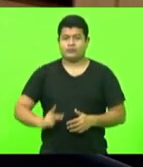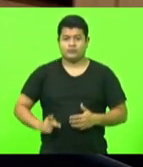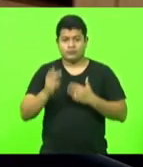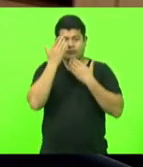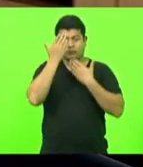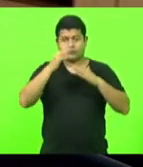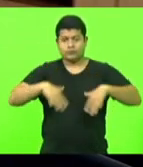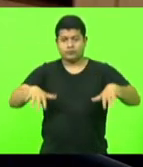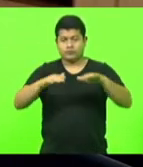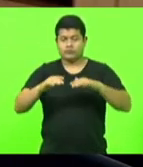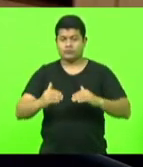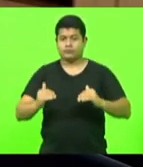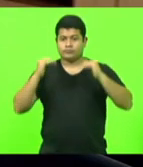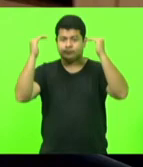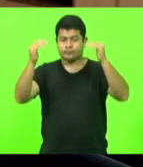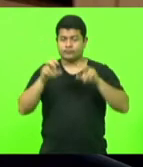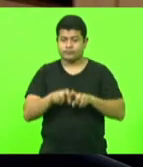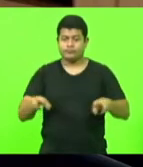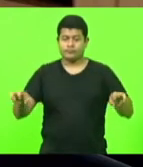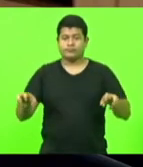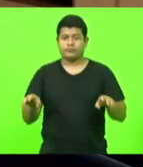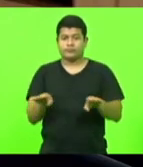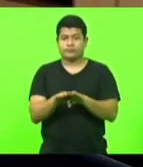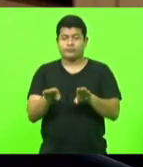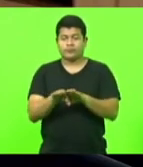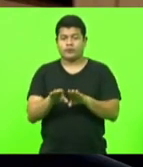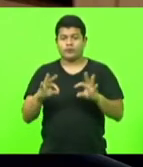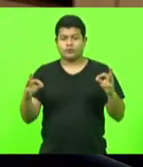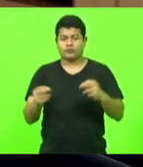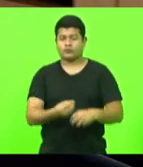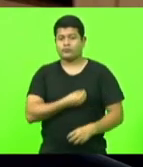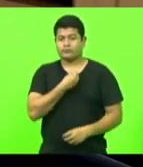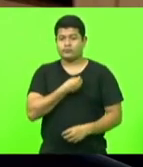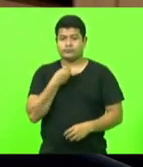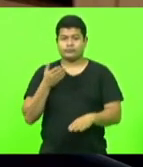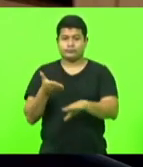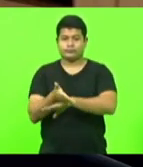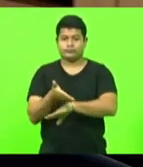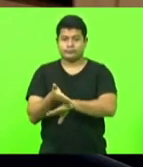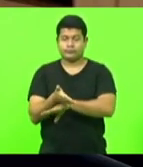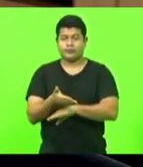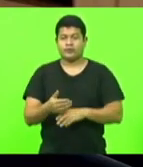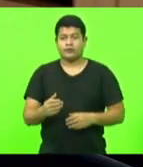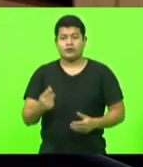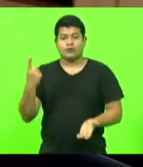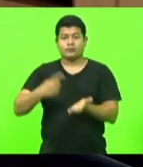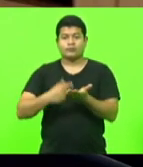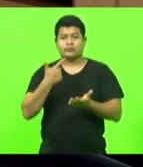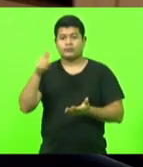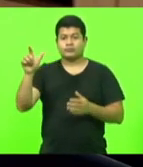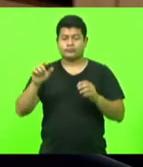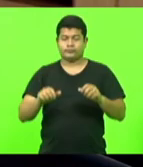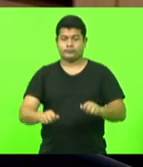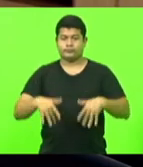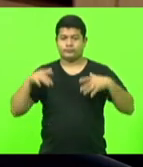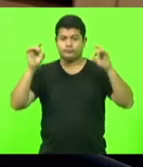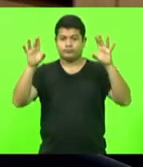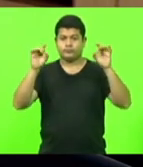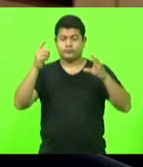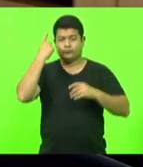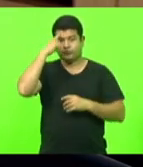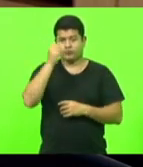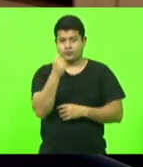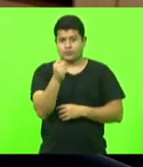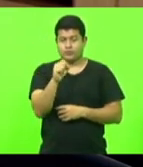presença das autoridades com assento à mesa e a todos que honraram com o seu comparecimento e convocou outra sessão especial para o dia 8 de novembro, às